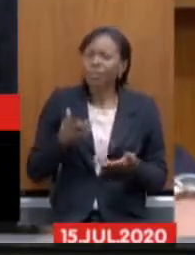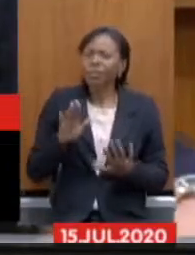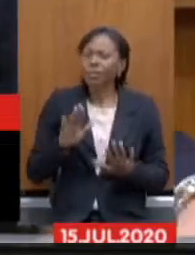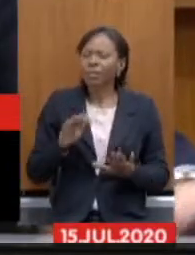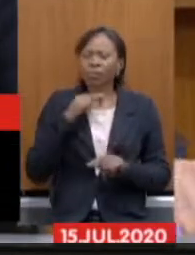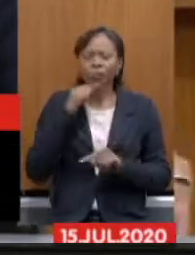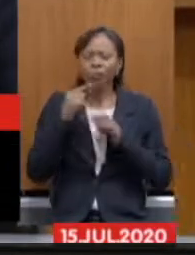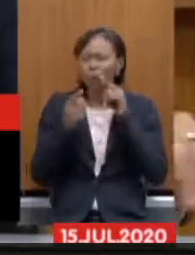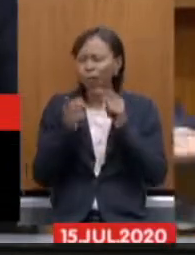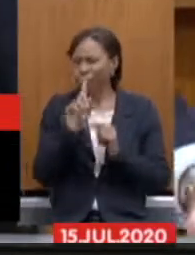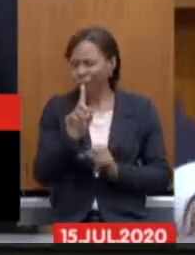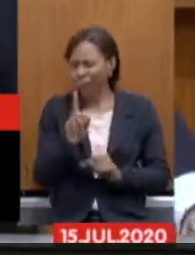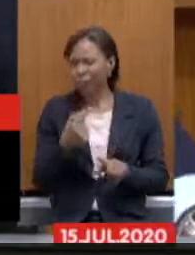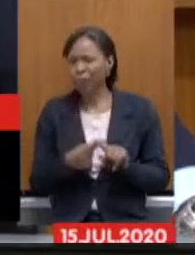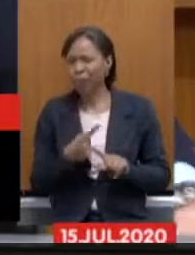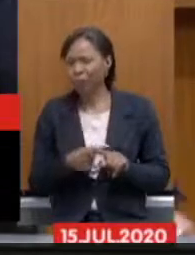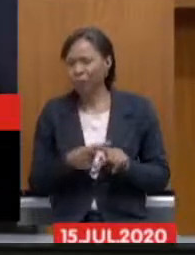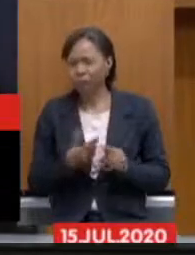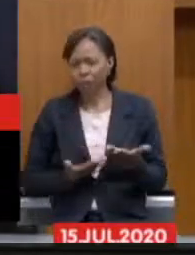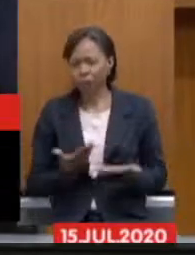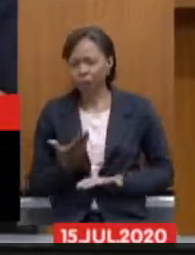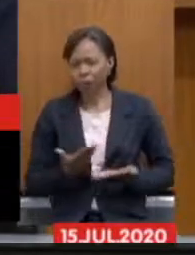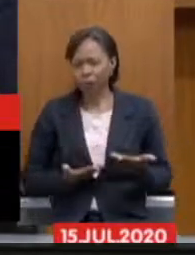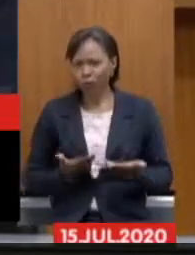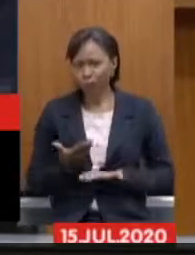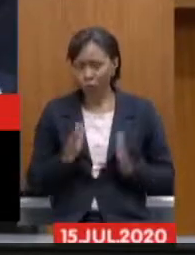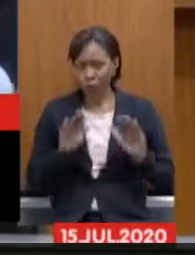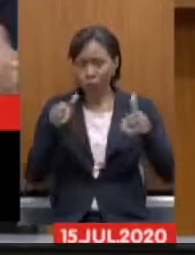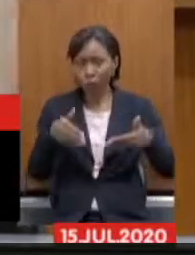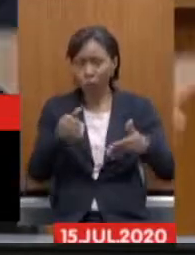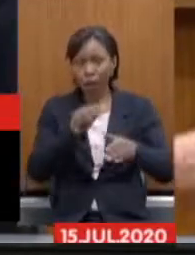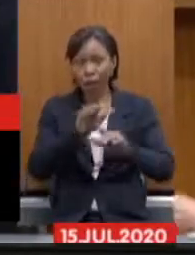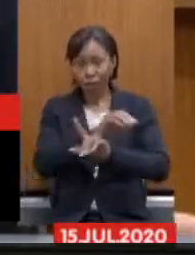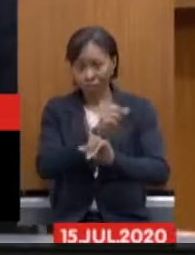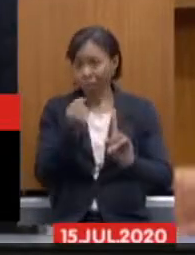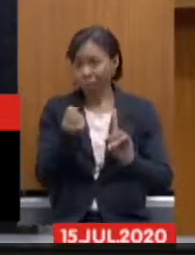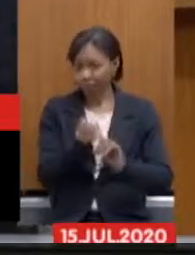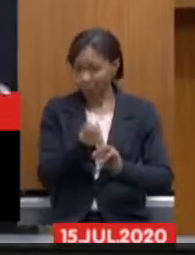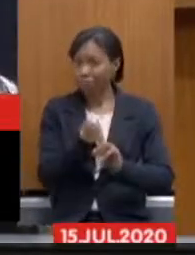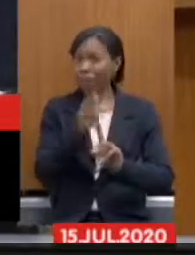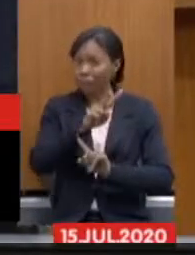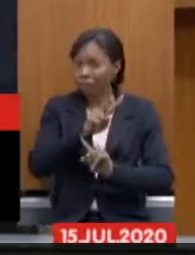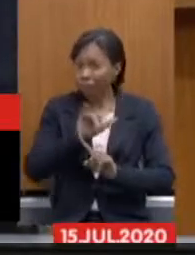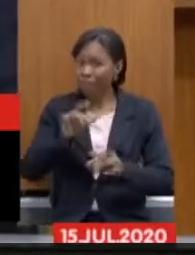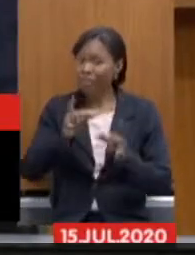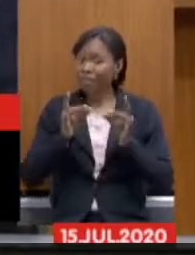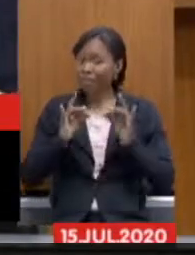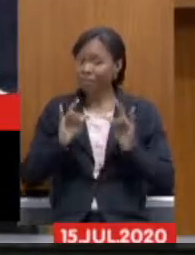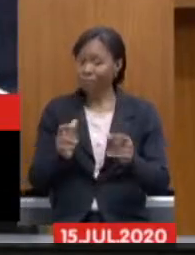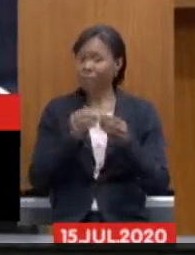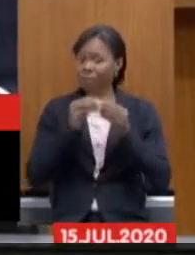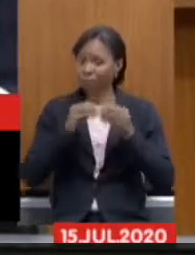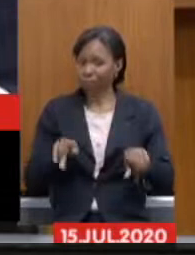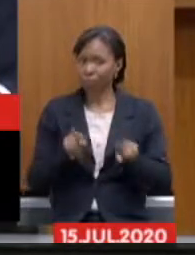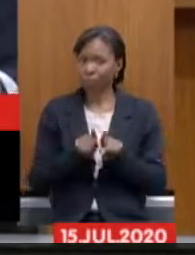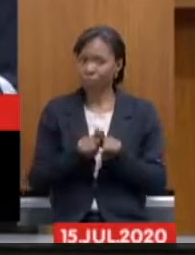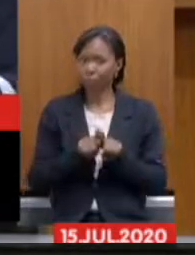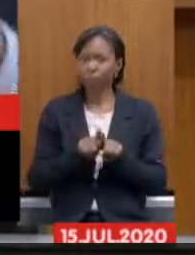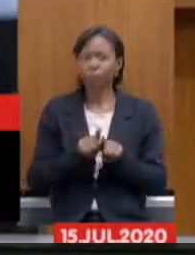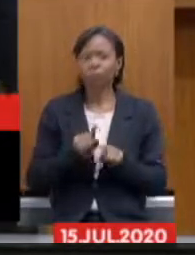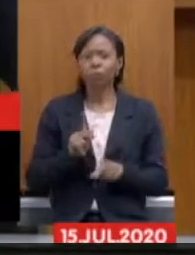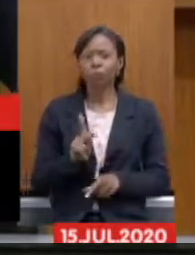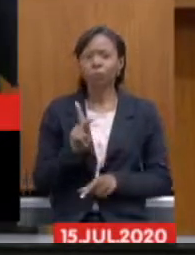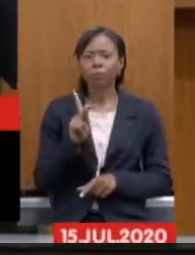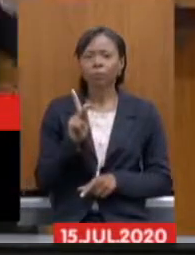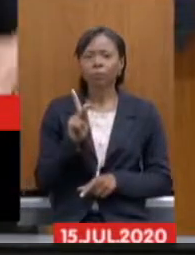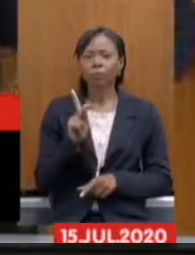tenham dúvidas que o reflexo e no serviço prestado à população será também devastador e o finn